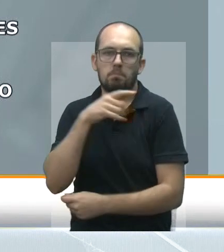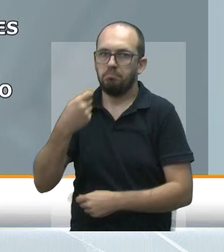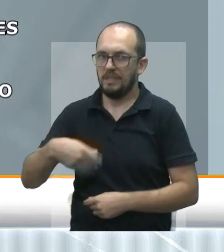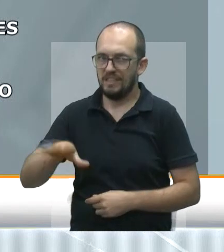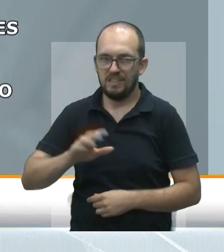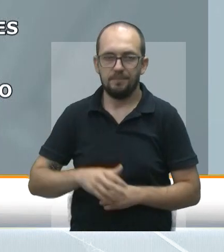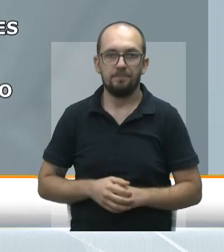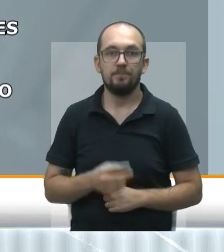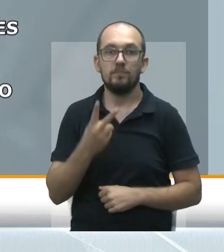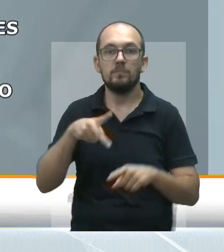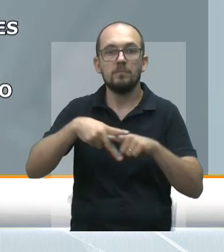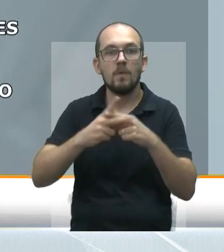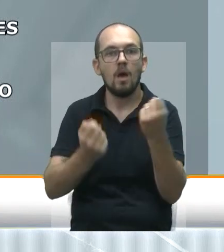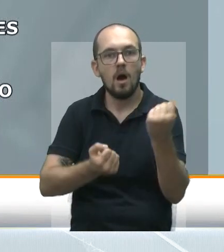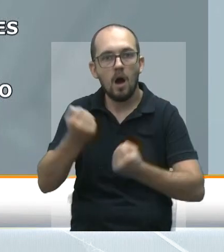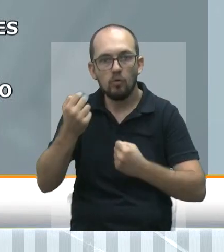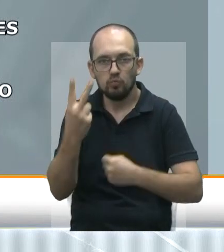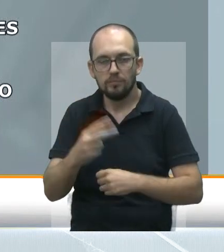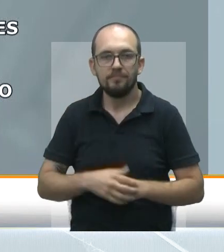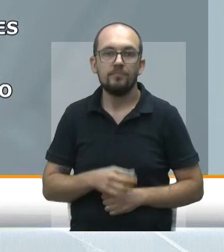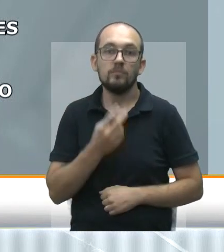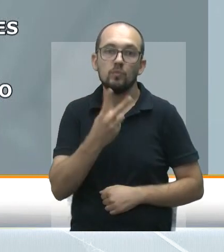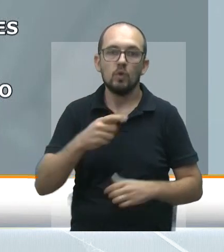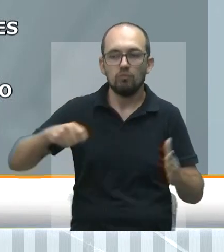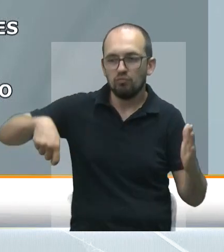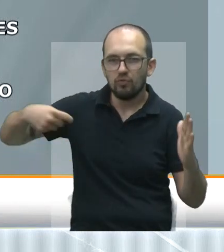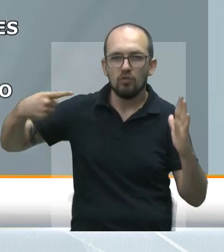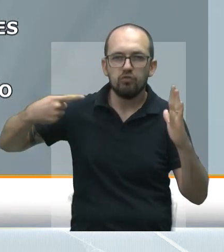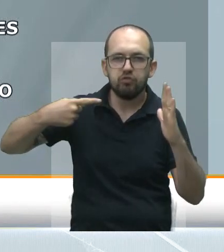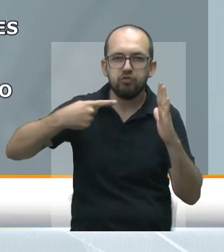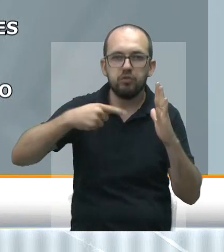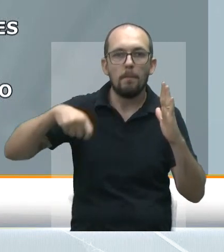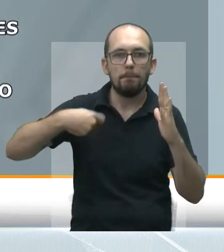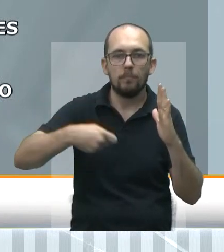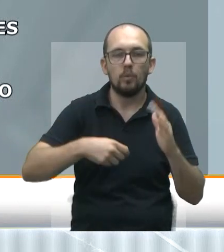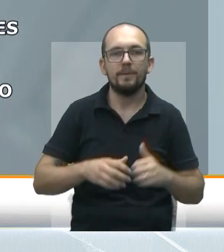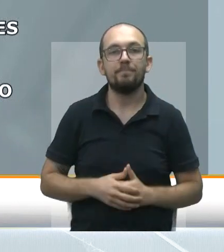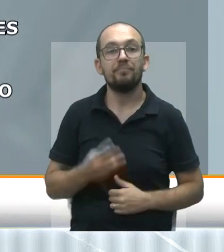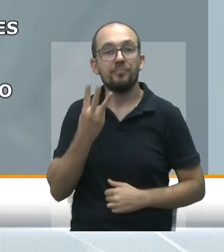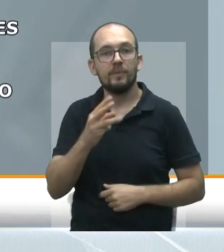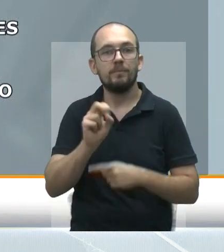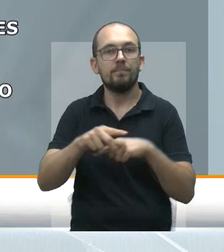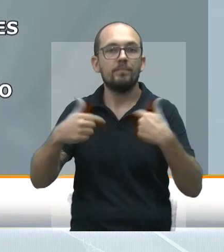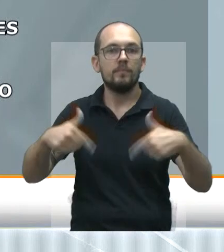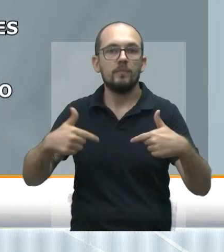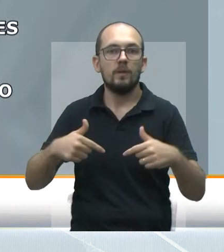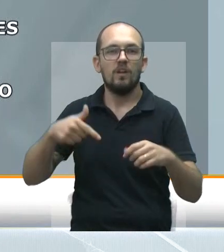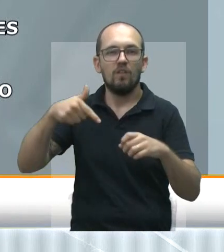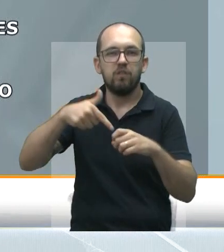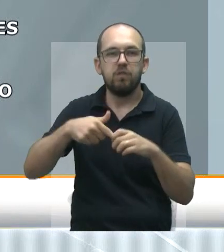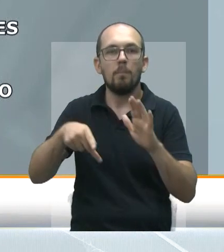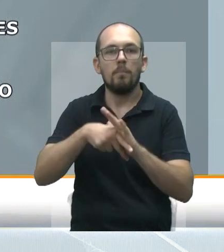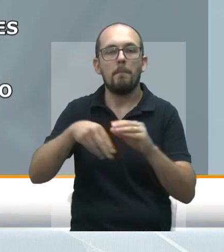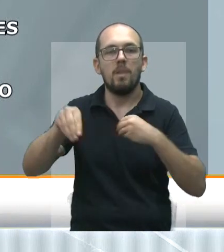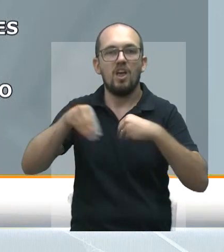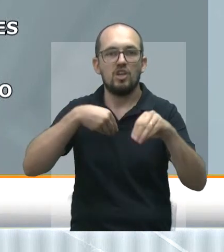para mecânico de automóvel, 2 para torneiro mecânico, 3 vagas para operador de injetora de plástico, 3 para soldador,